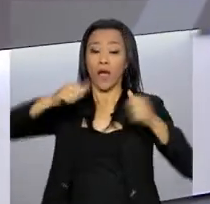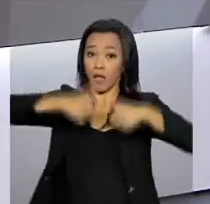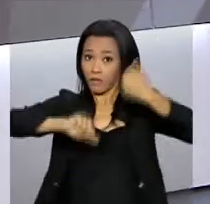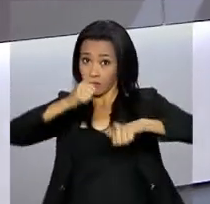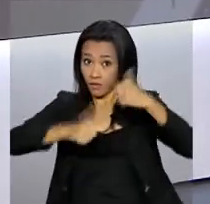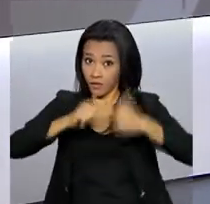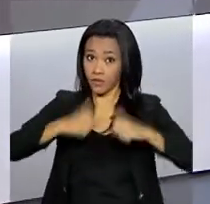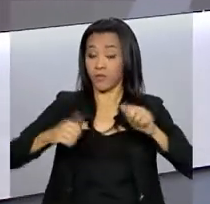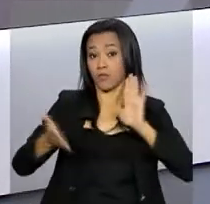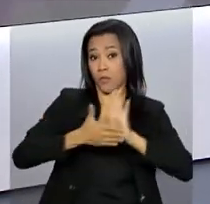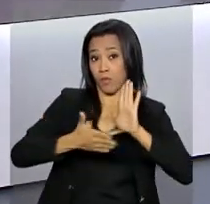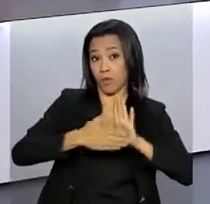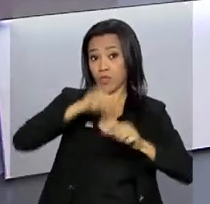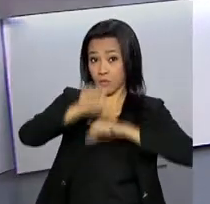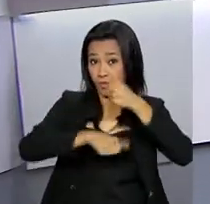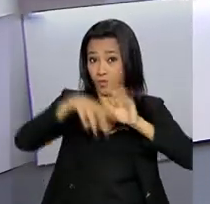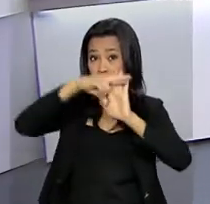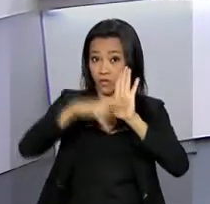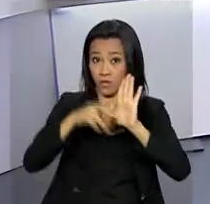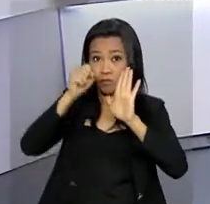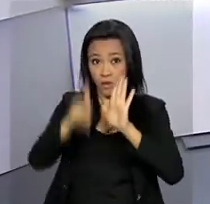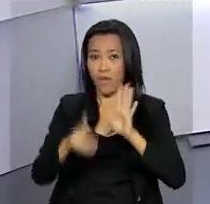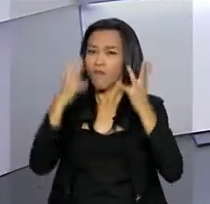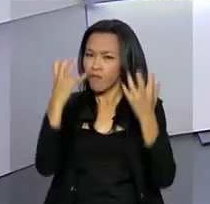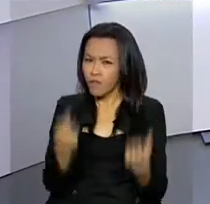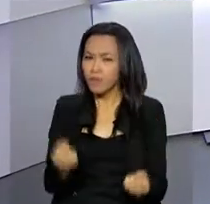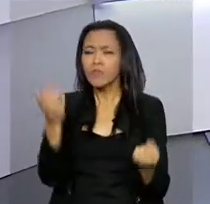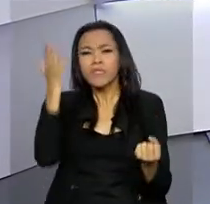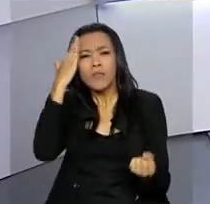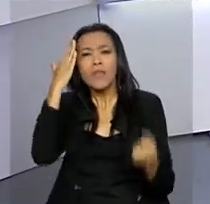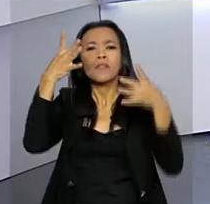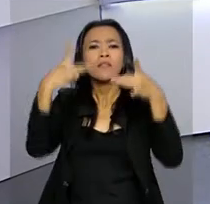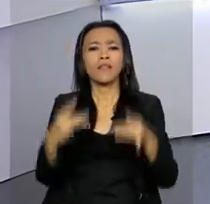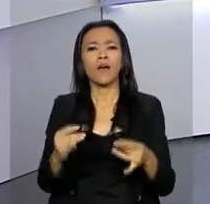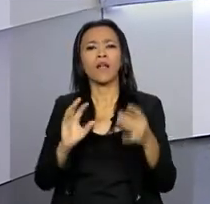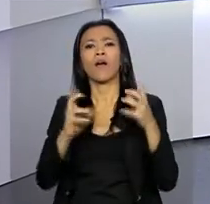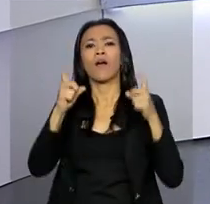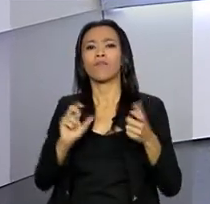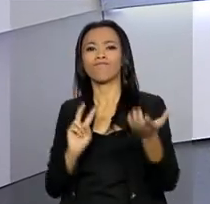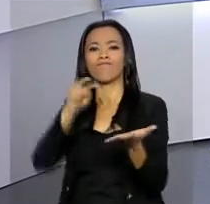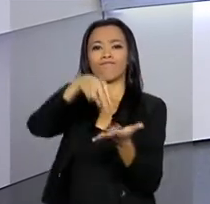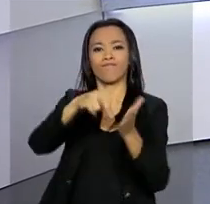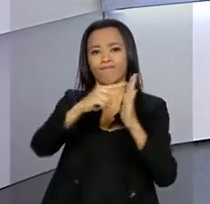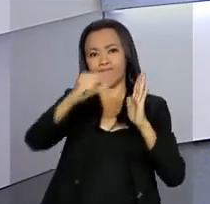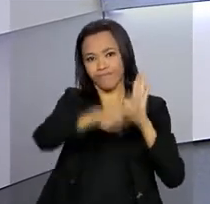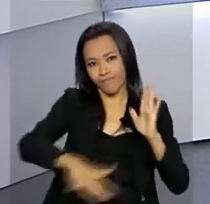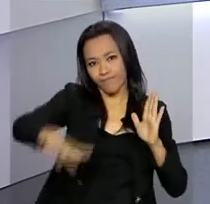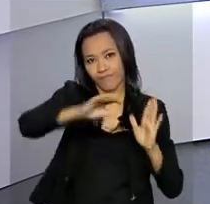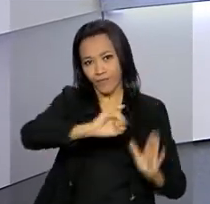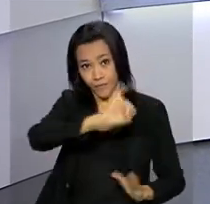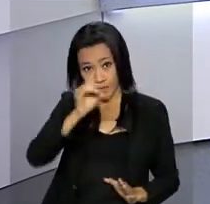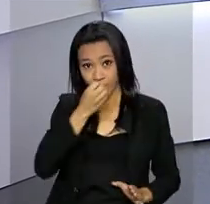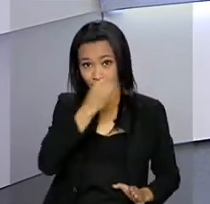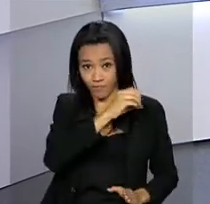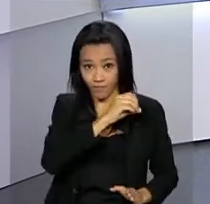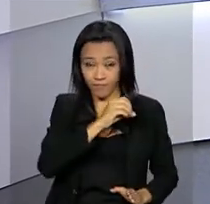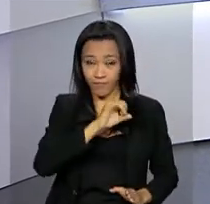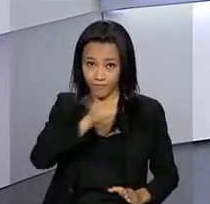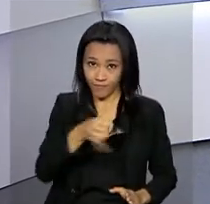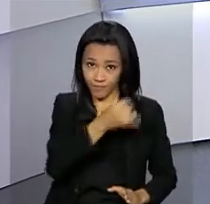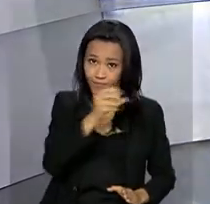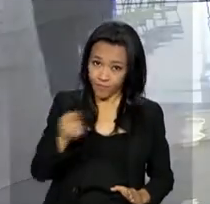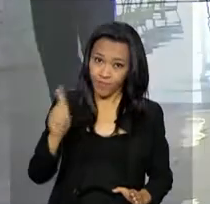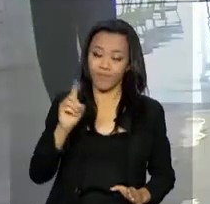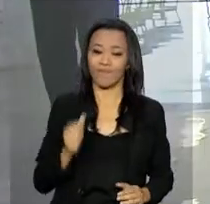previdência vamos então ao vivo ao palácio do planalto saber os detalhes com o repórter joão pedro neto joão como você